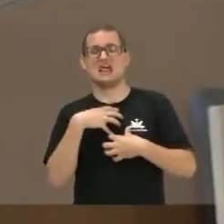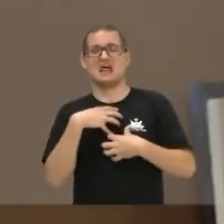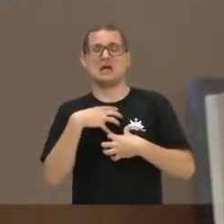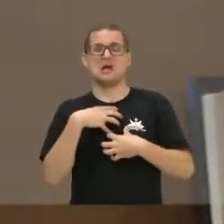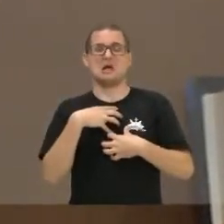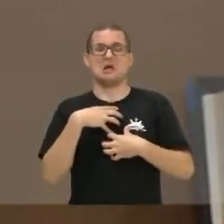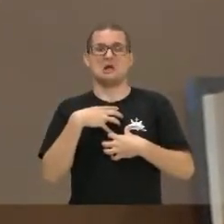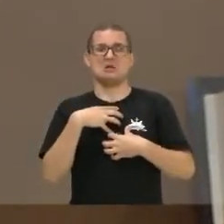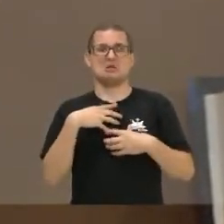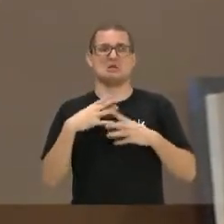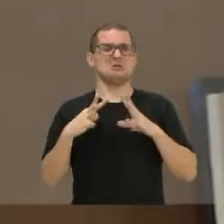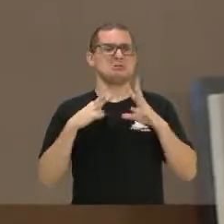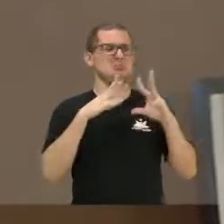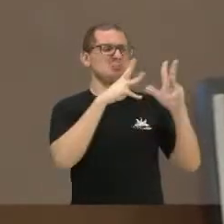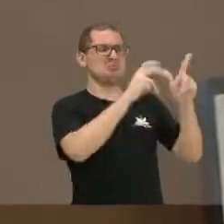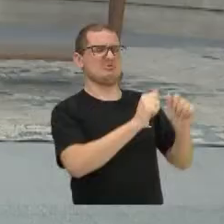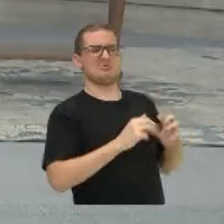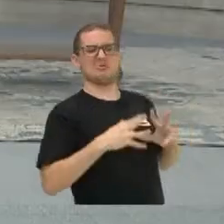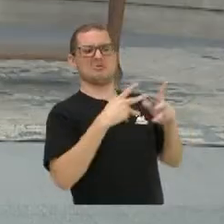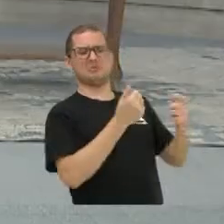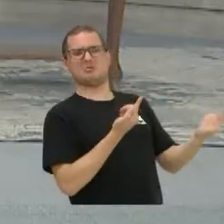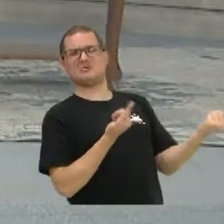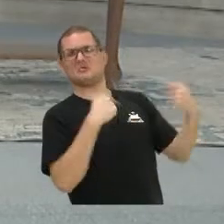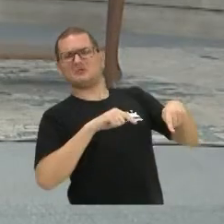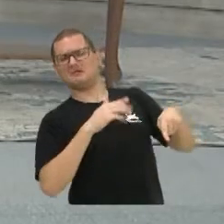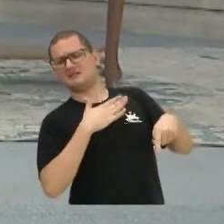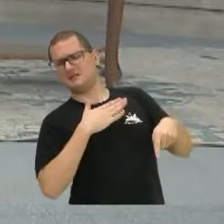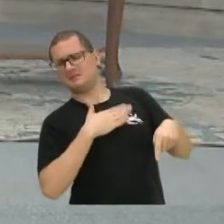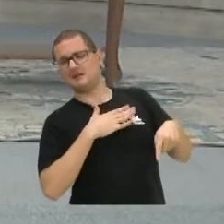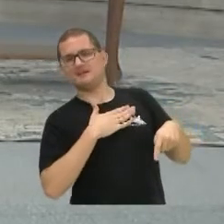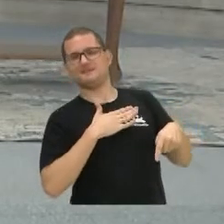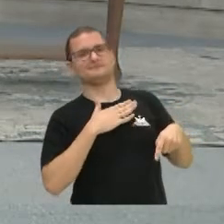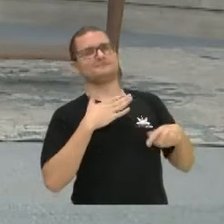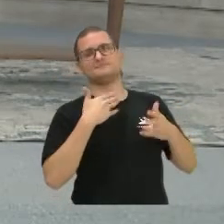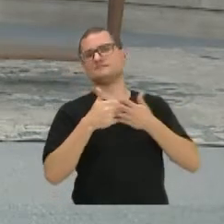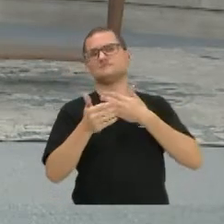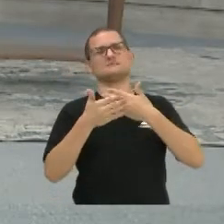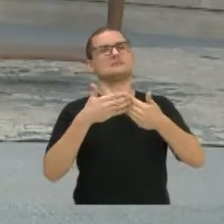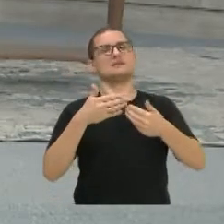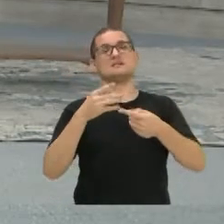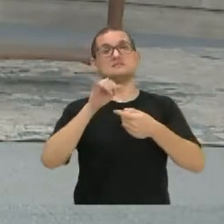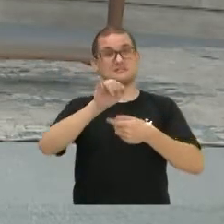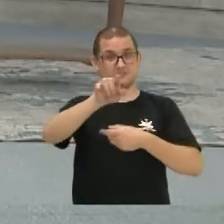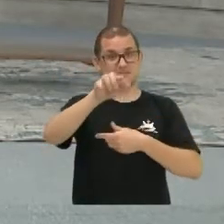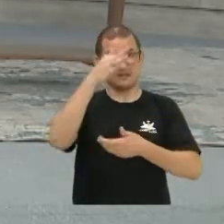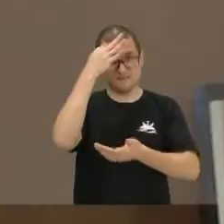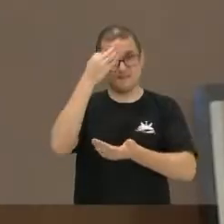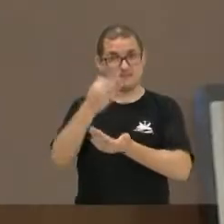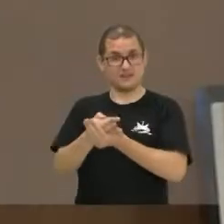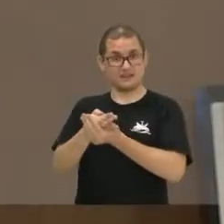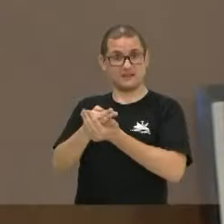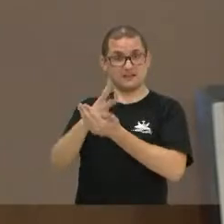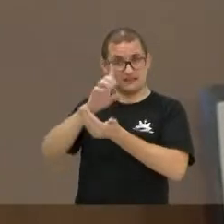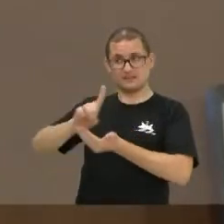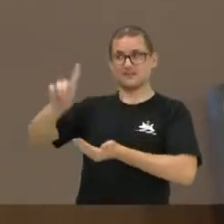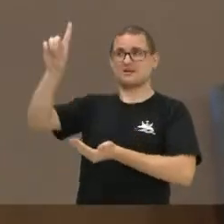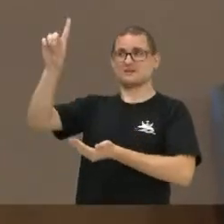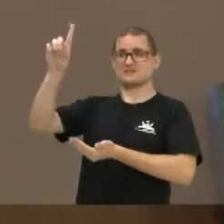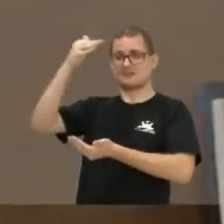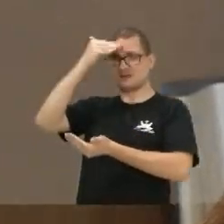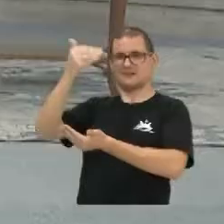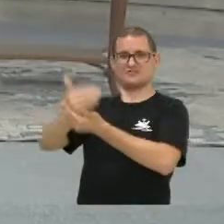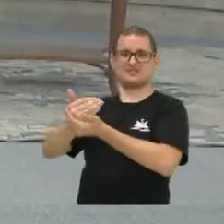aquela força interior que o profeta que acompanha o profeta porque ele é dotado dos dons do espírito